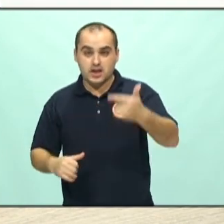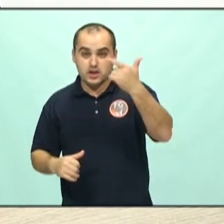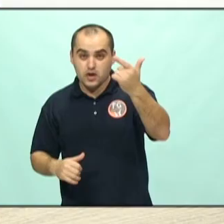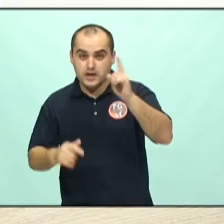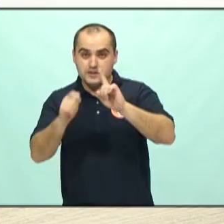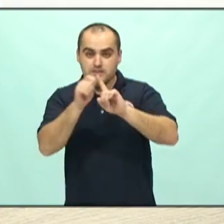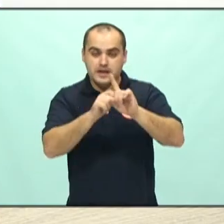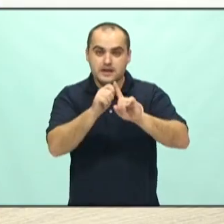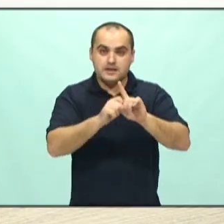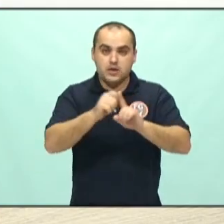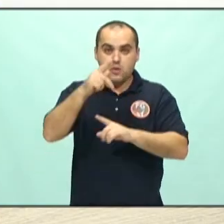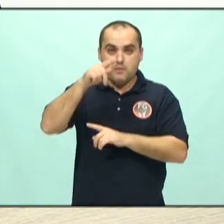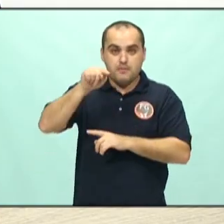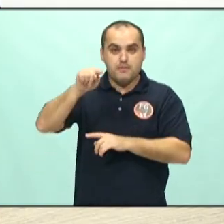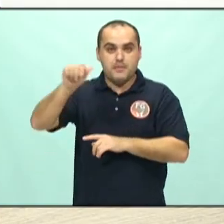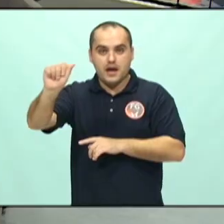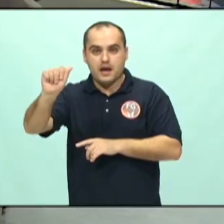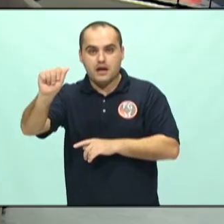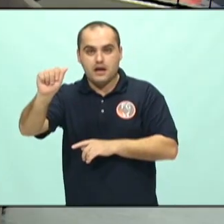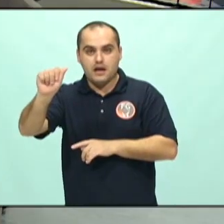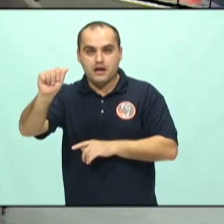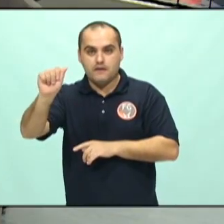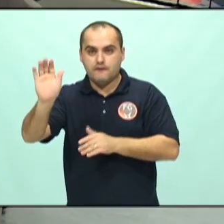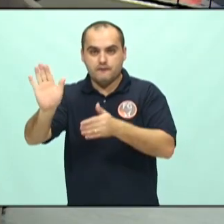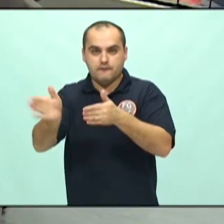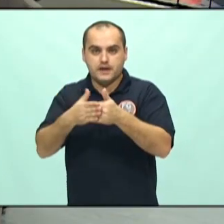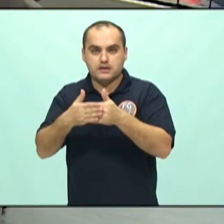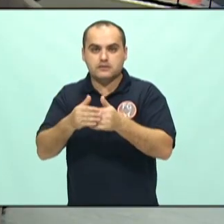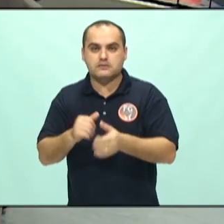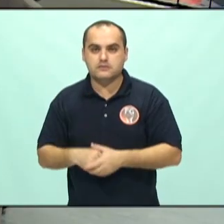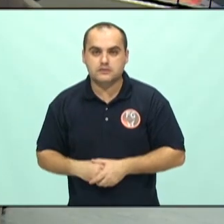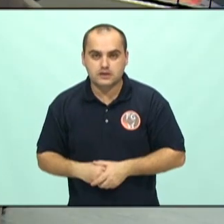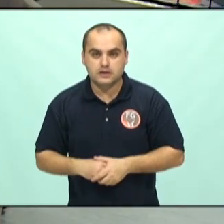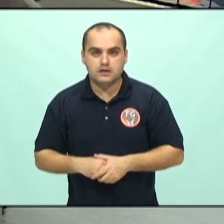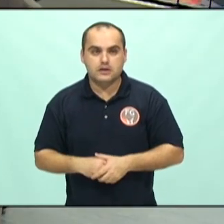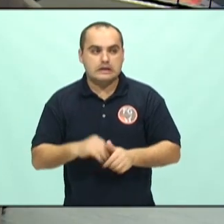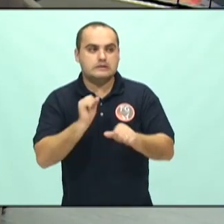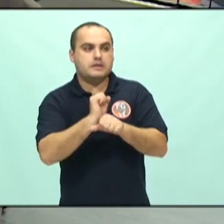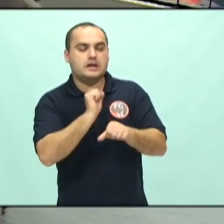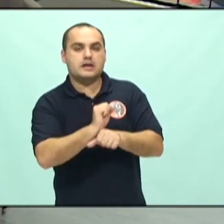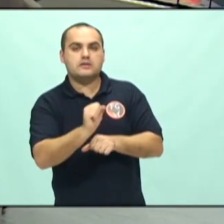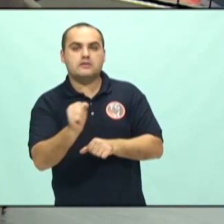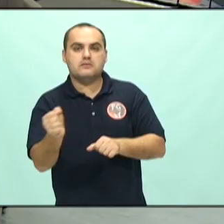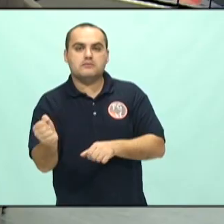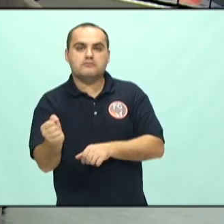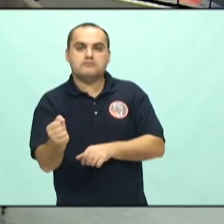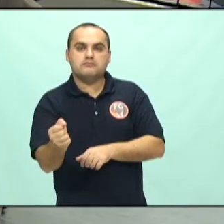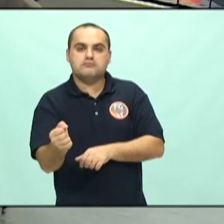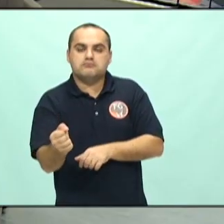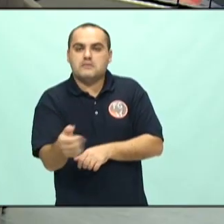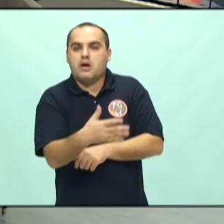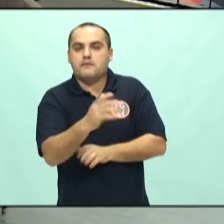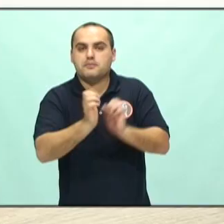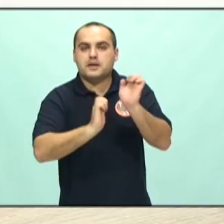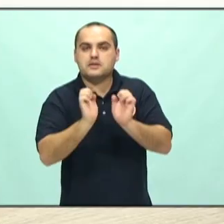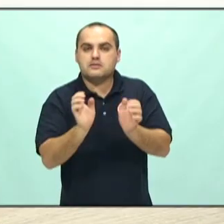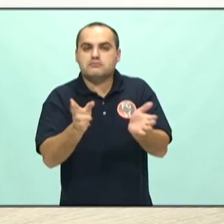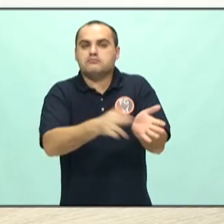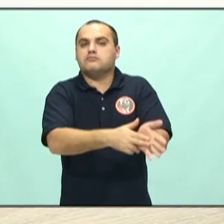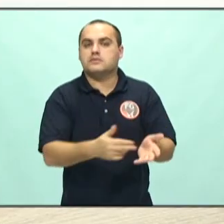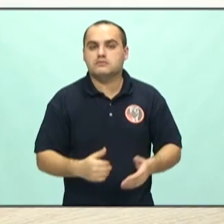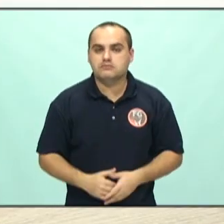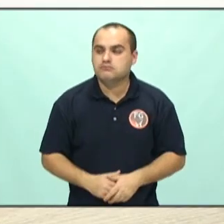para outra empresa assumir. Quem é que perde com isso? A população. Quem está perdendo com isso? Os munícipes daquela cidade. Se